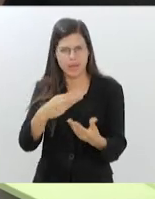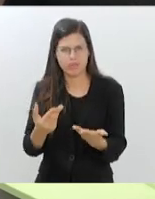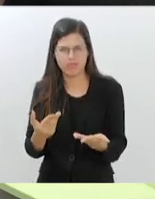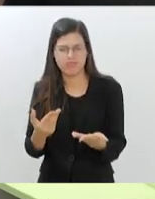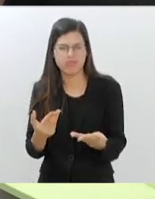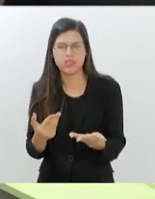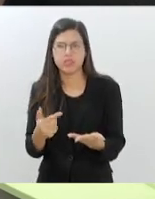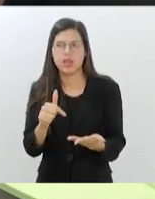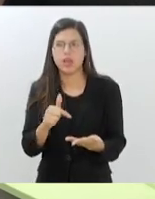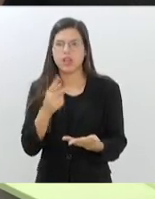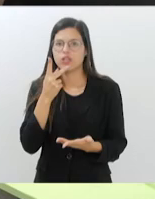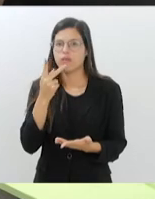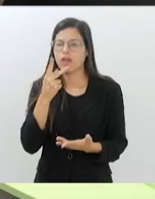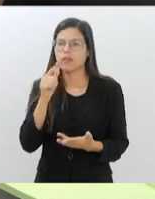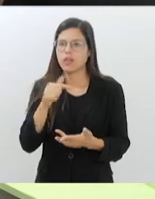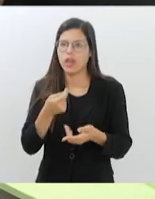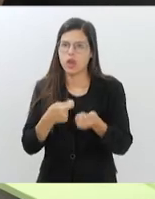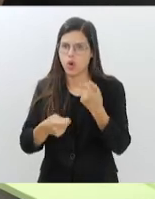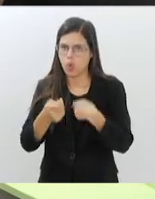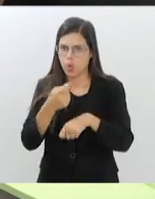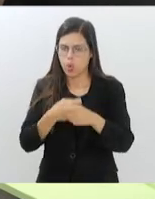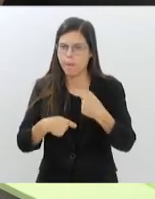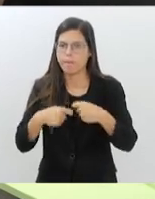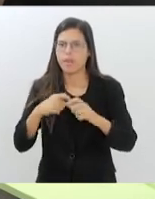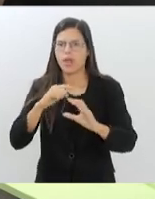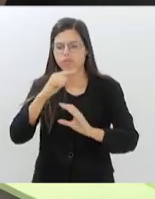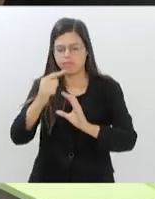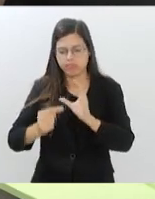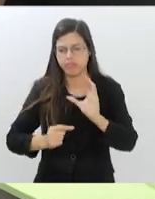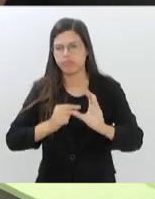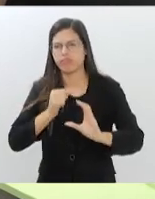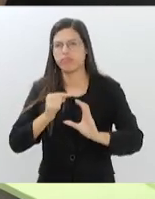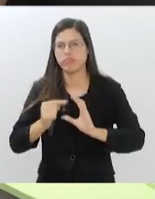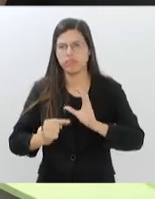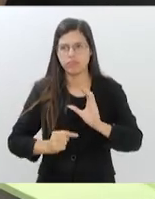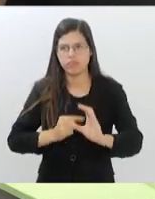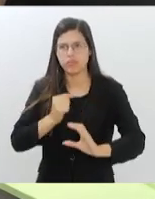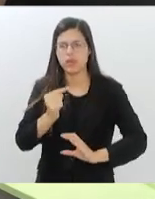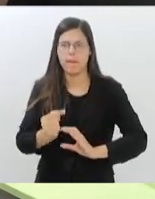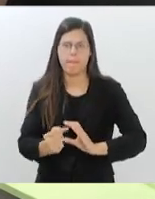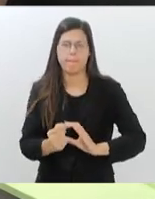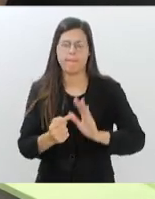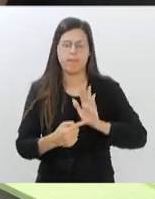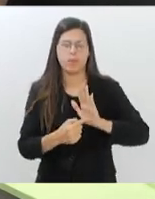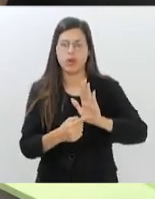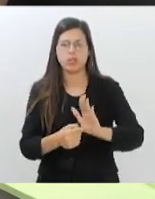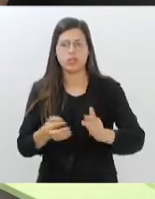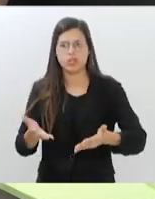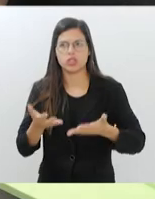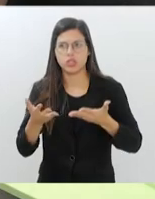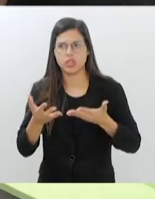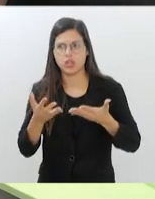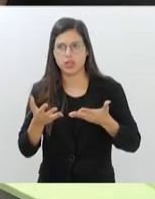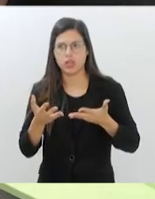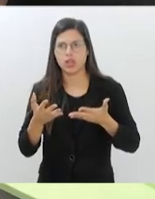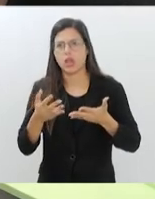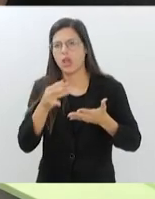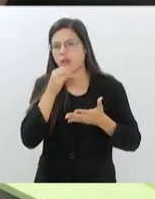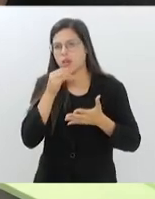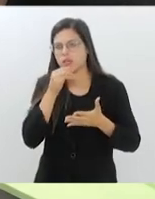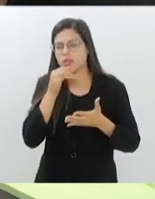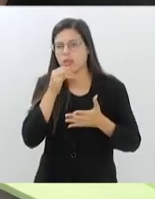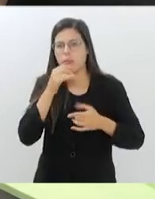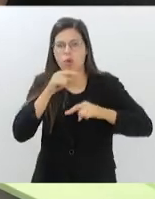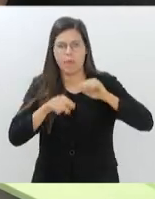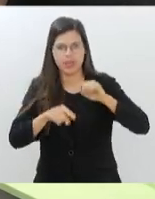é circular é mais adequado o nome que mostra que a gente quer que as embalagens voltem PR produção e